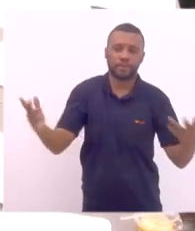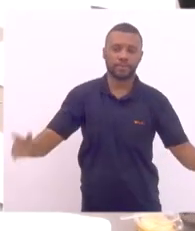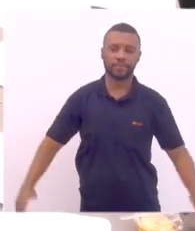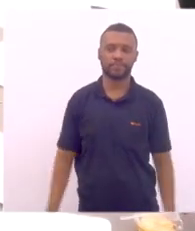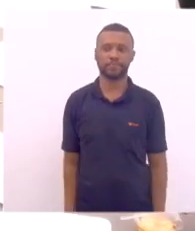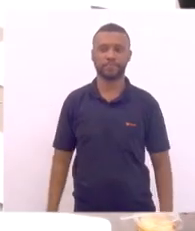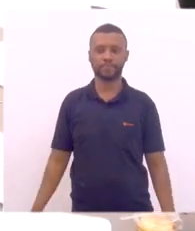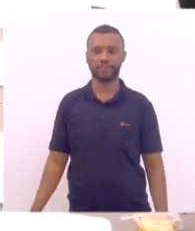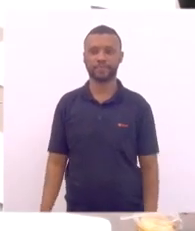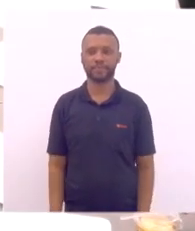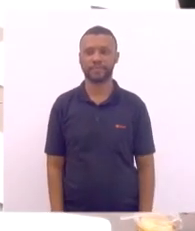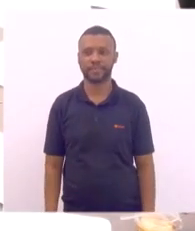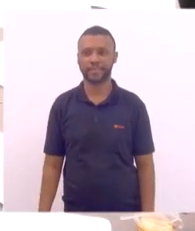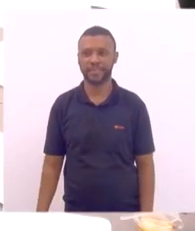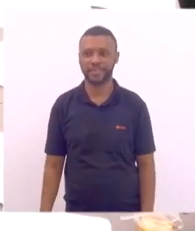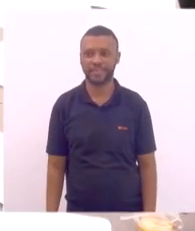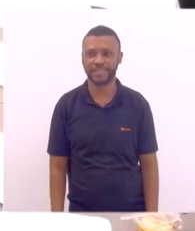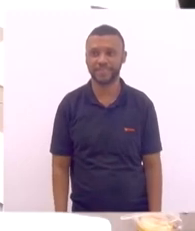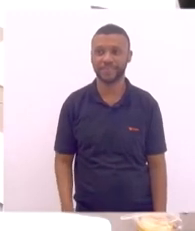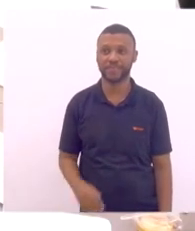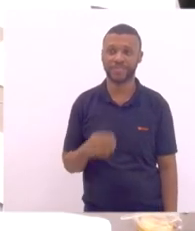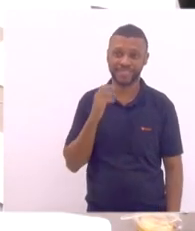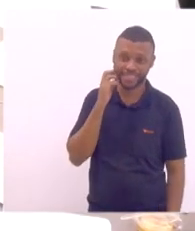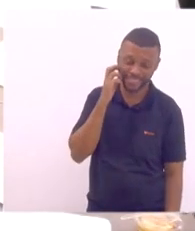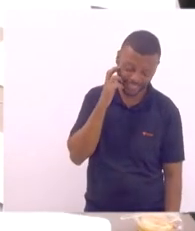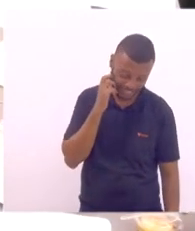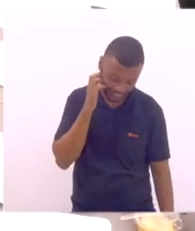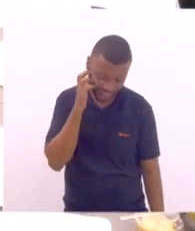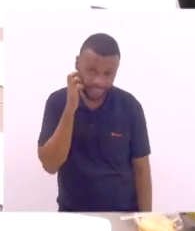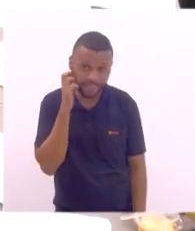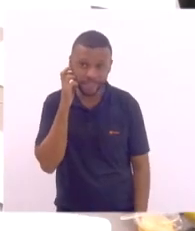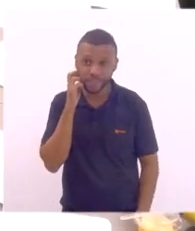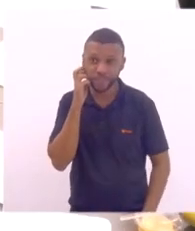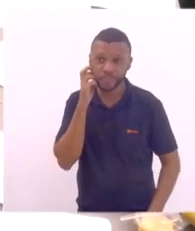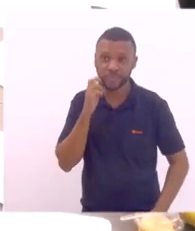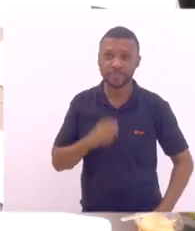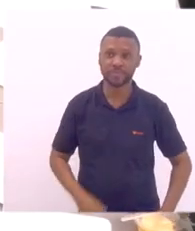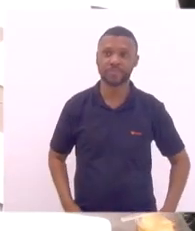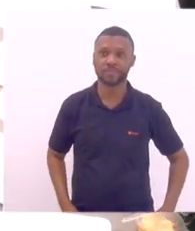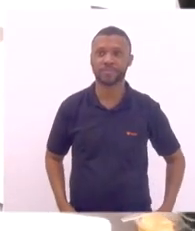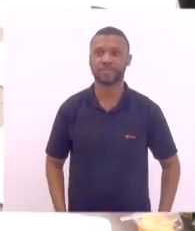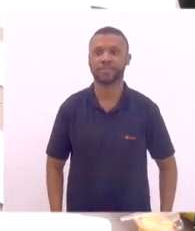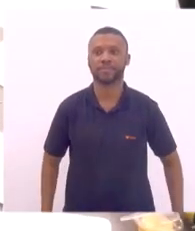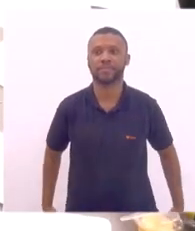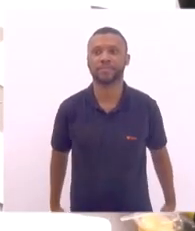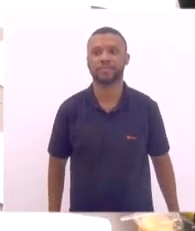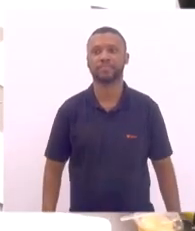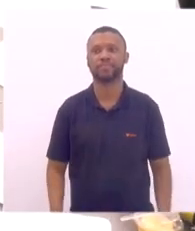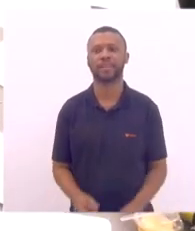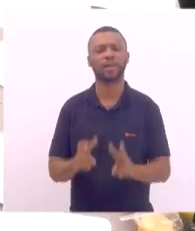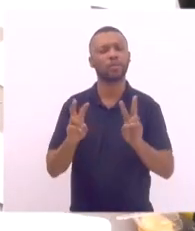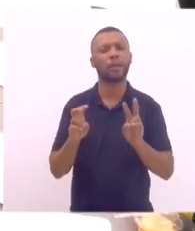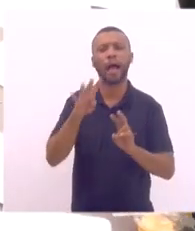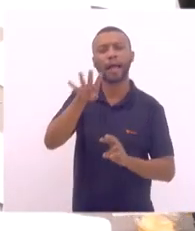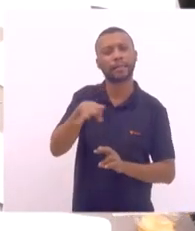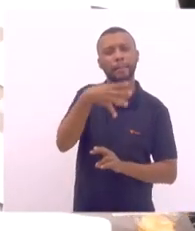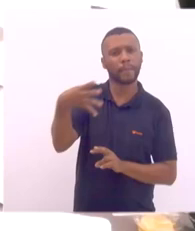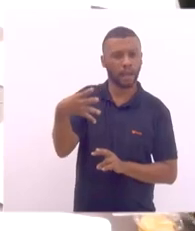14 não. 14 tem que derrubar. Vamos lá. 14 é a mesma coisa. É a questão das tabelas que o deputado Luiz Paulo está